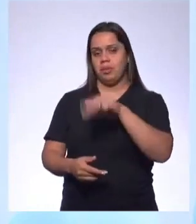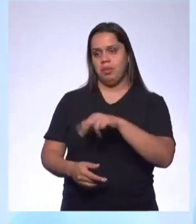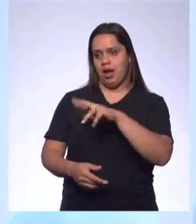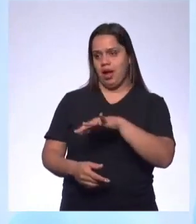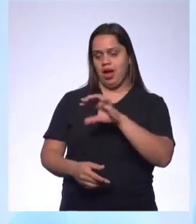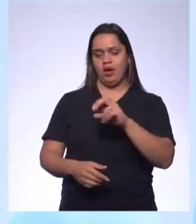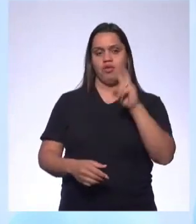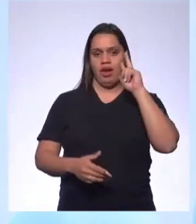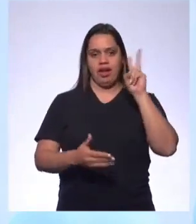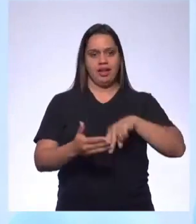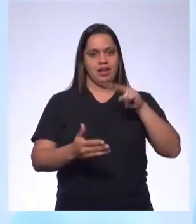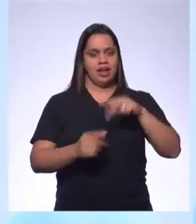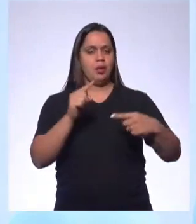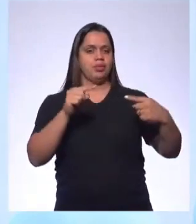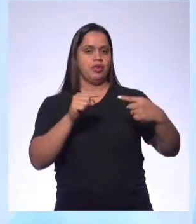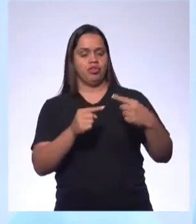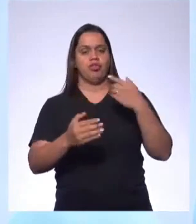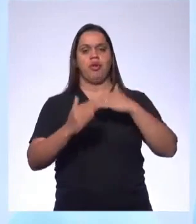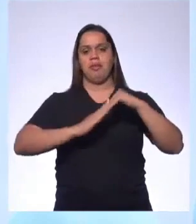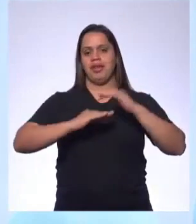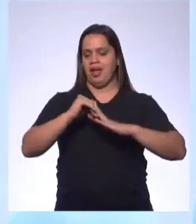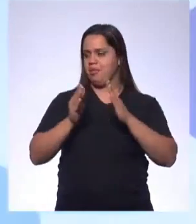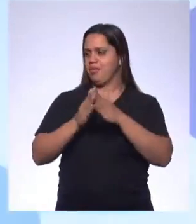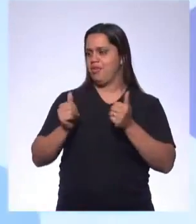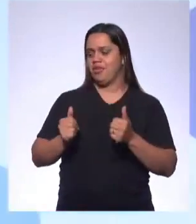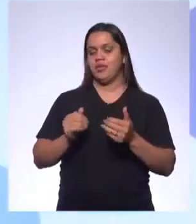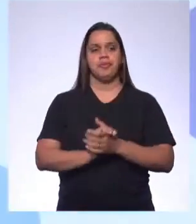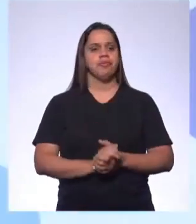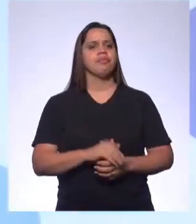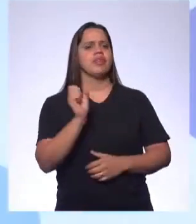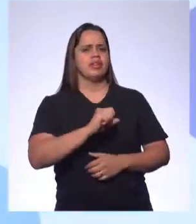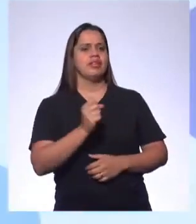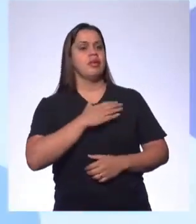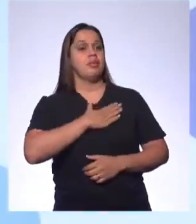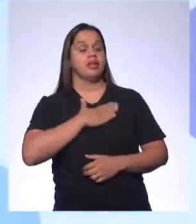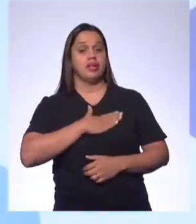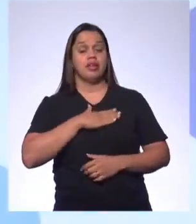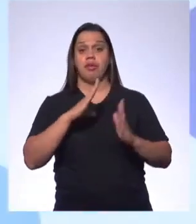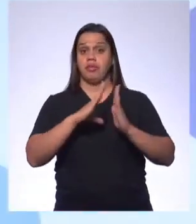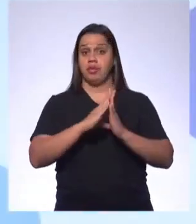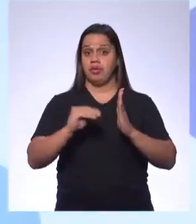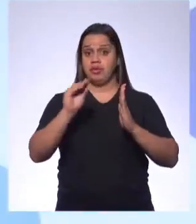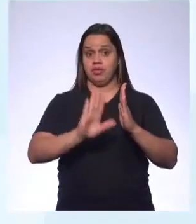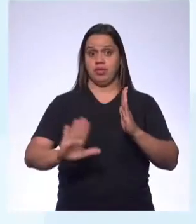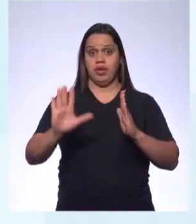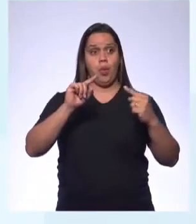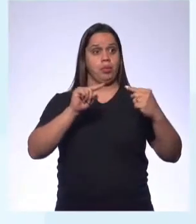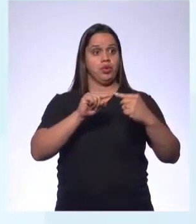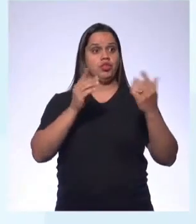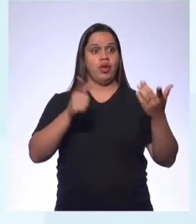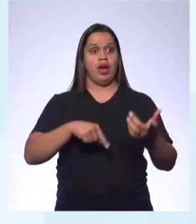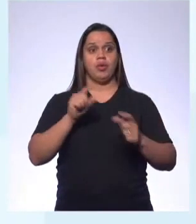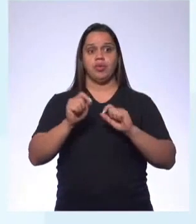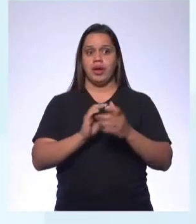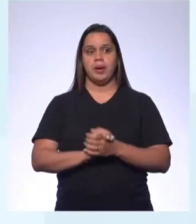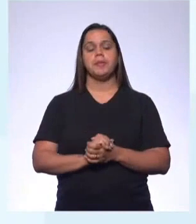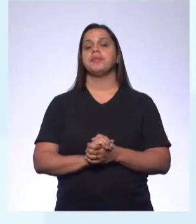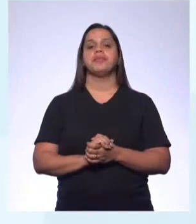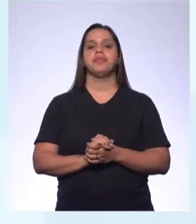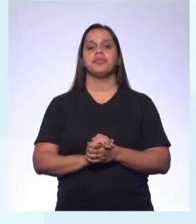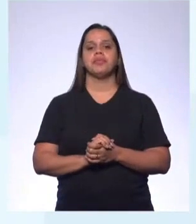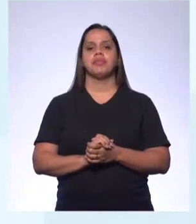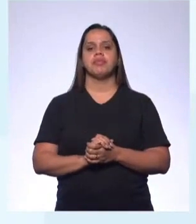aí o objetivo, as habilidades. Vamos lá, professor Mauro. Será um prazer. Intertextualidade. O objetivo da aula, reconhecer